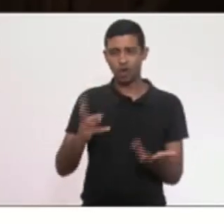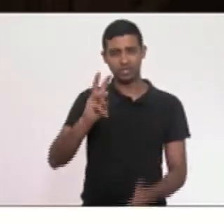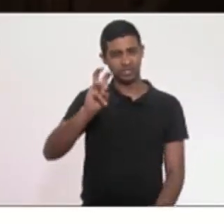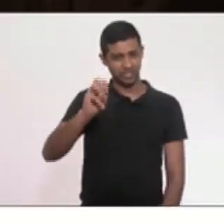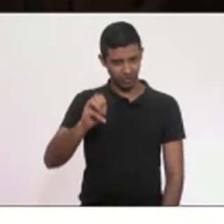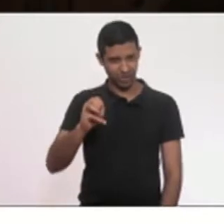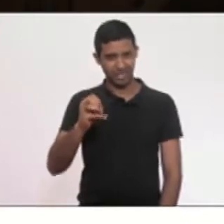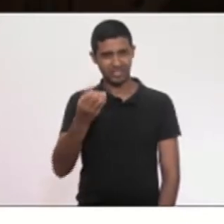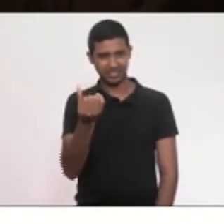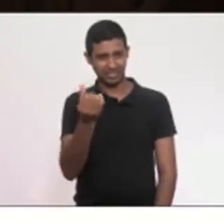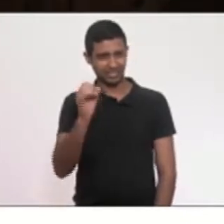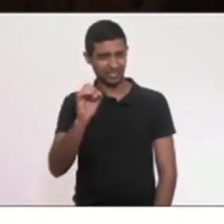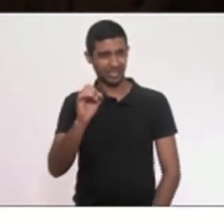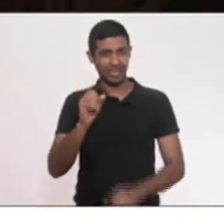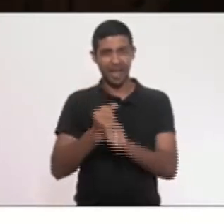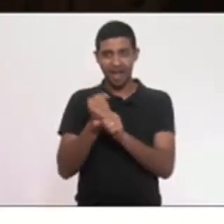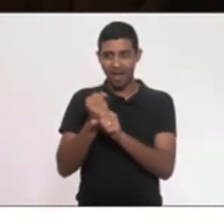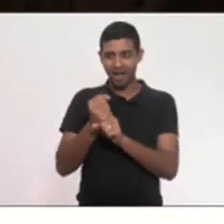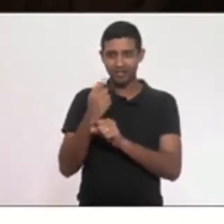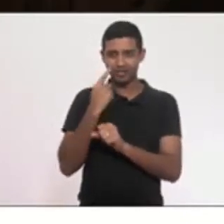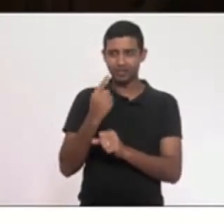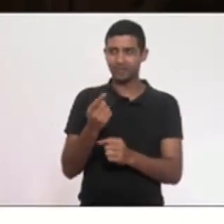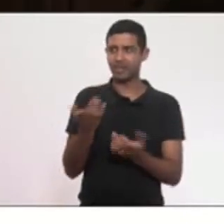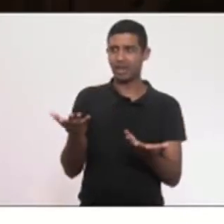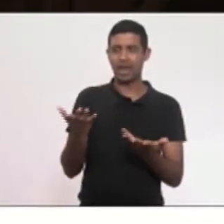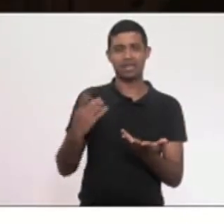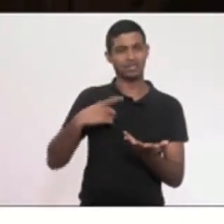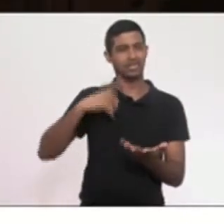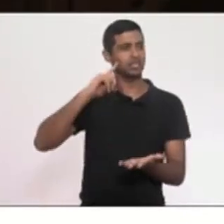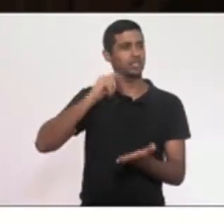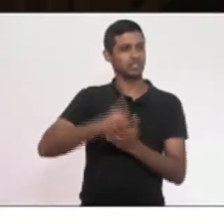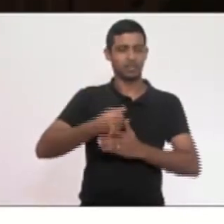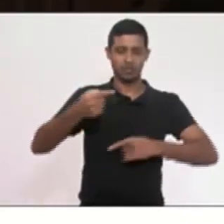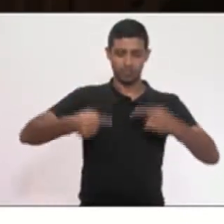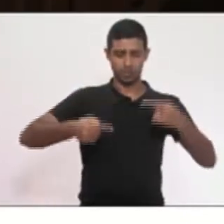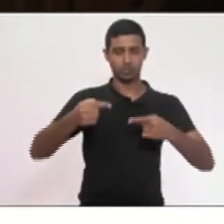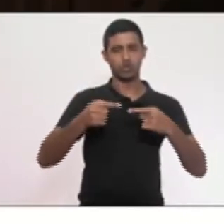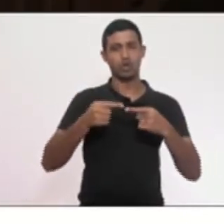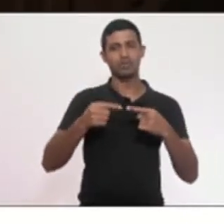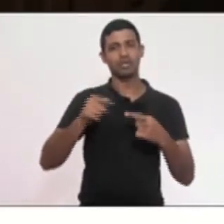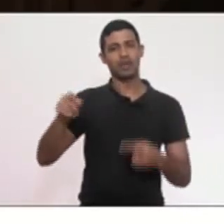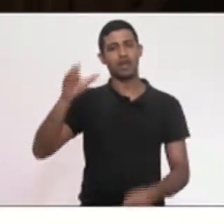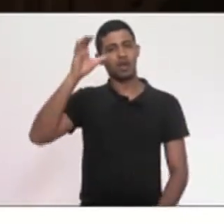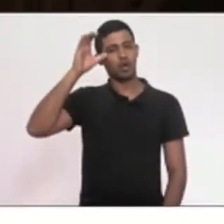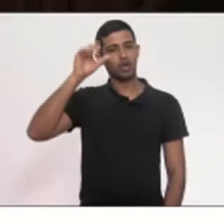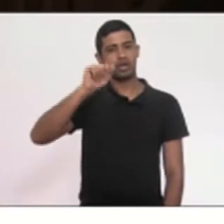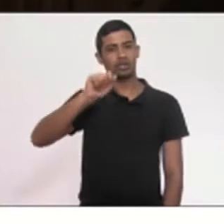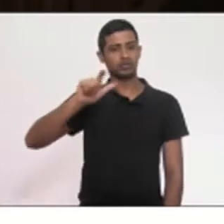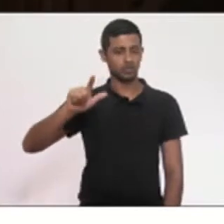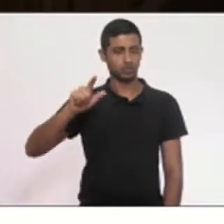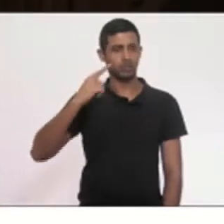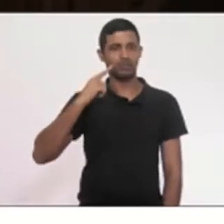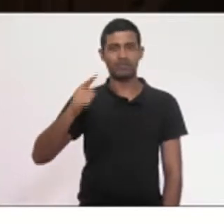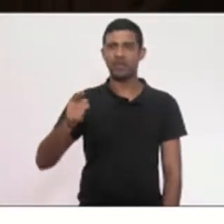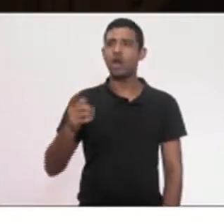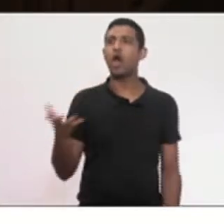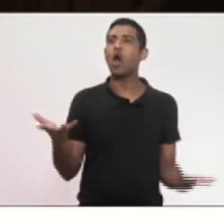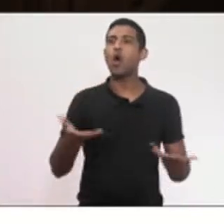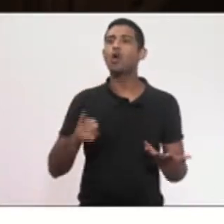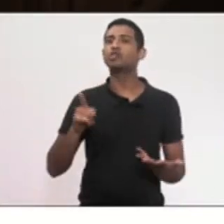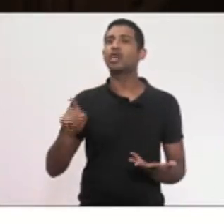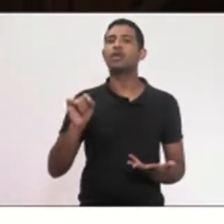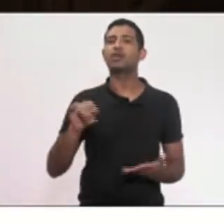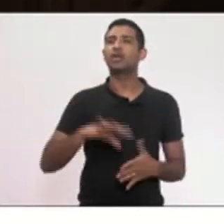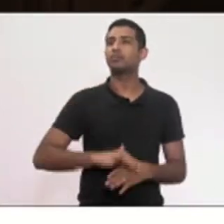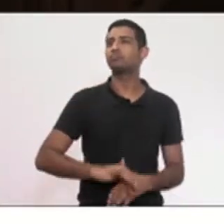dessa guerra civil e dessa decisão política tomada pela Coreia do Sul enquanto nação, que ela esteja